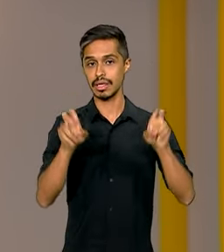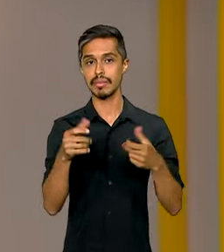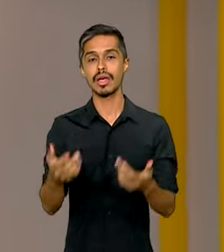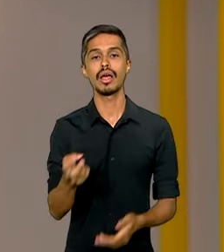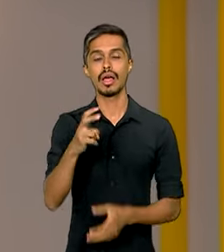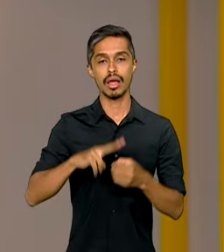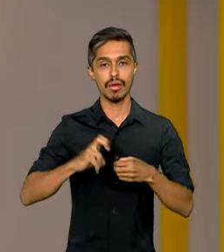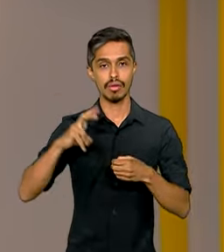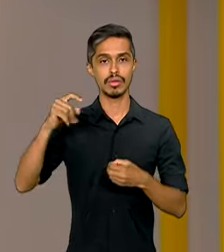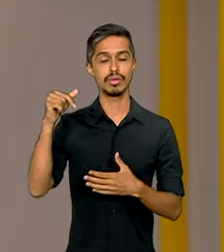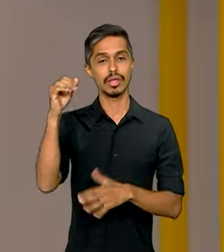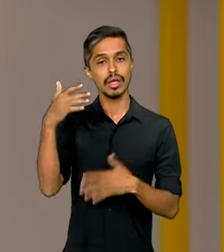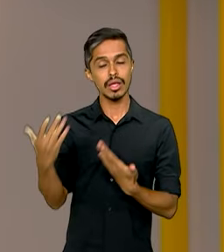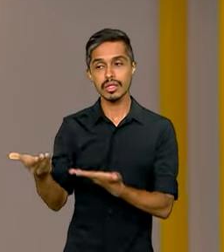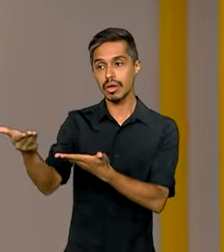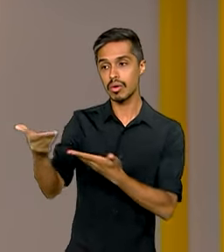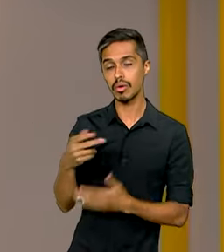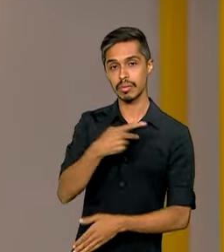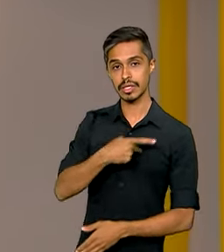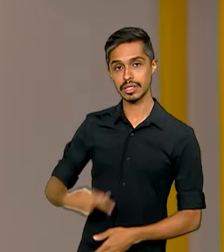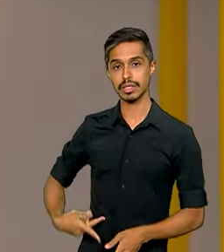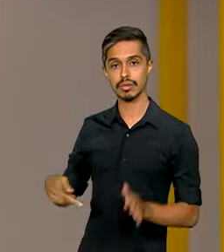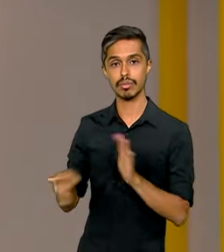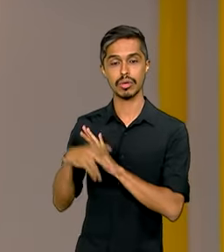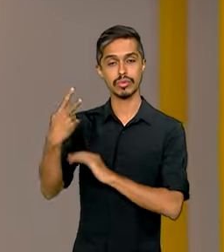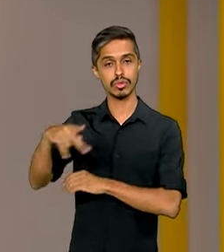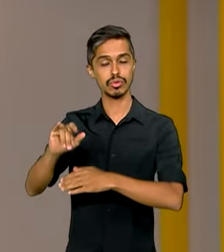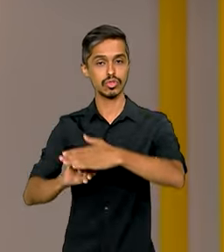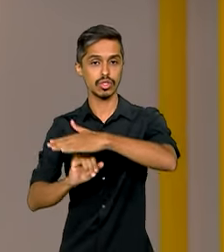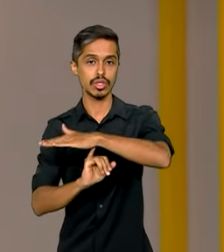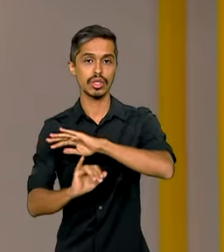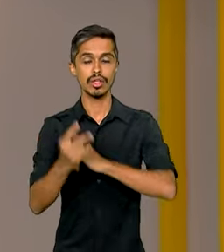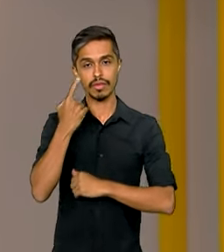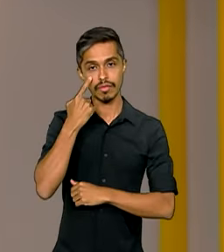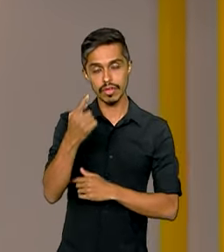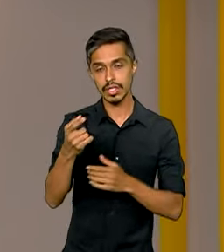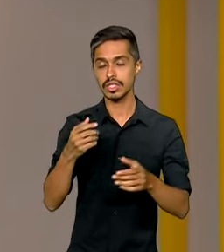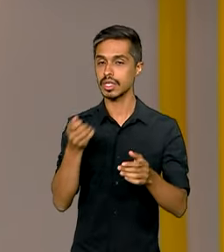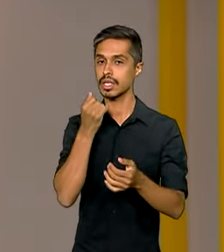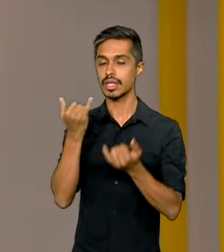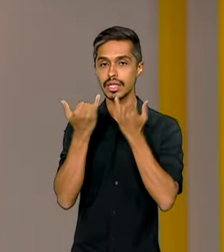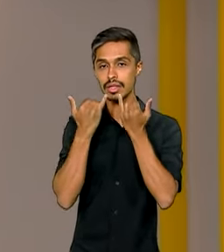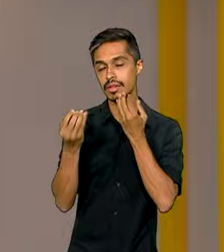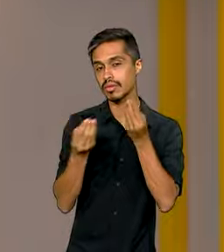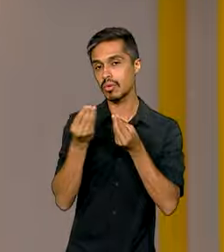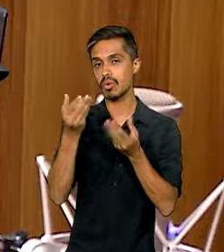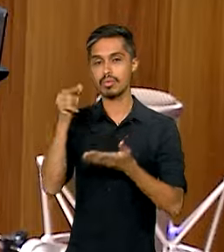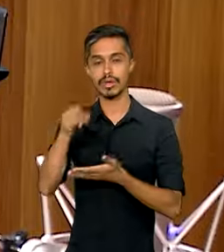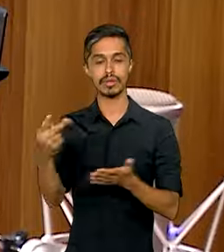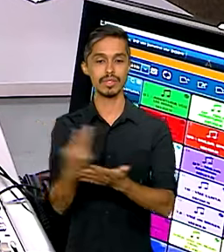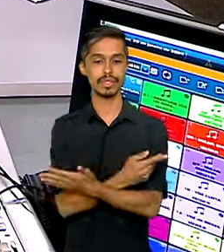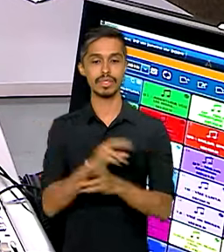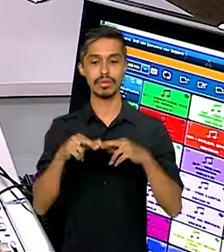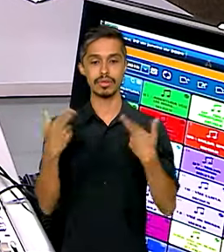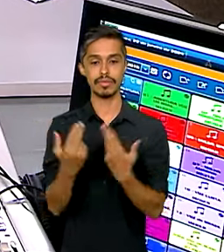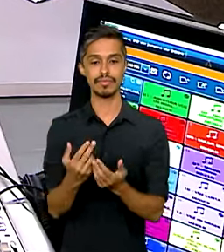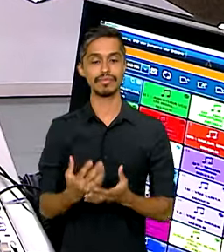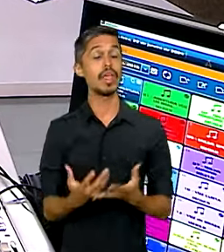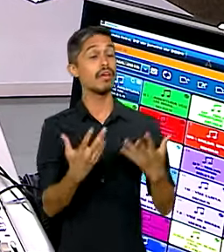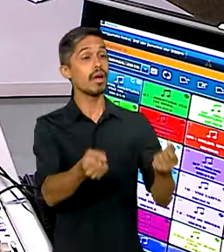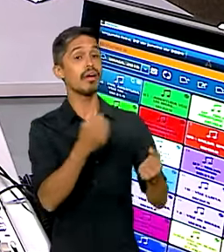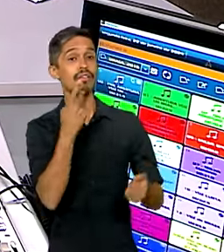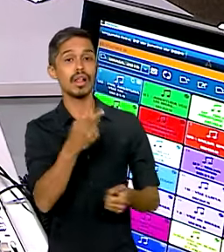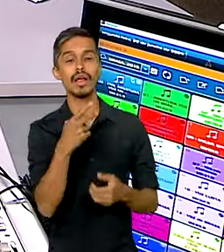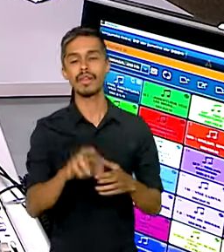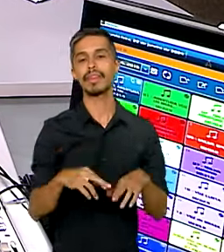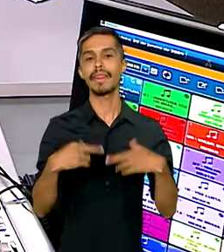a presidenta do Instituto, Fernanda Castro. Veja agora um trecho dessa entrevista. Vamos começar falando então do